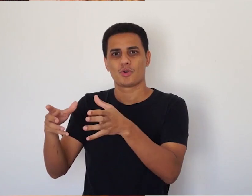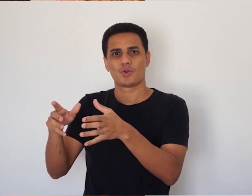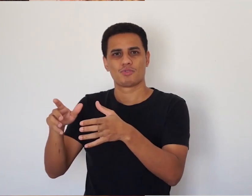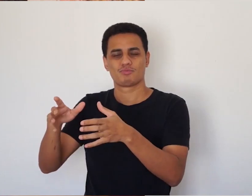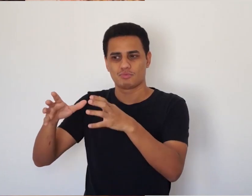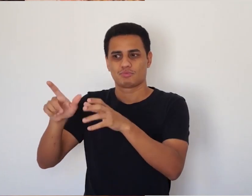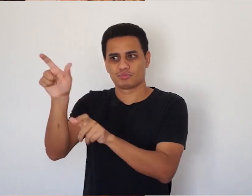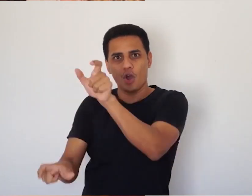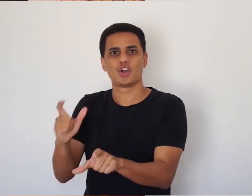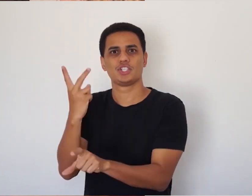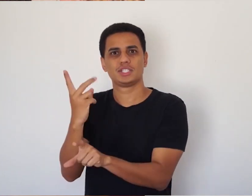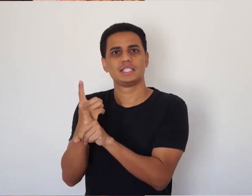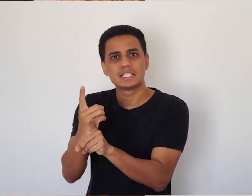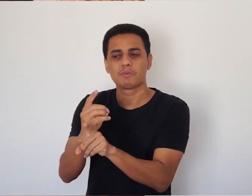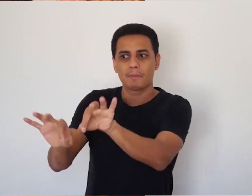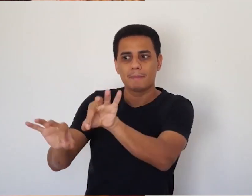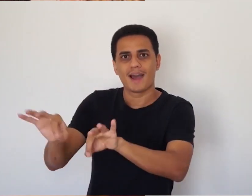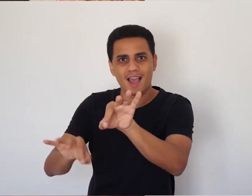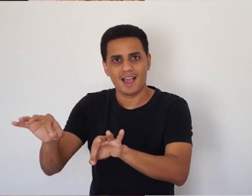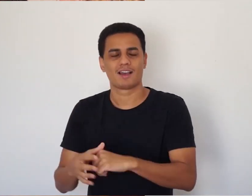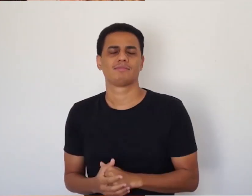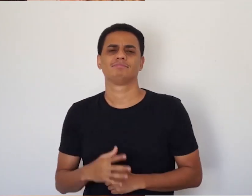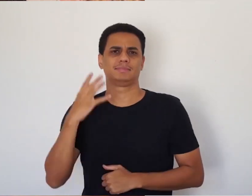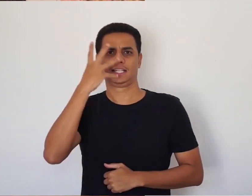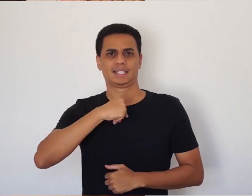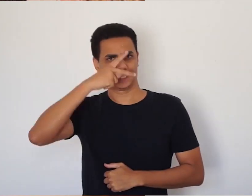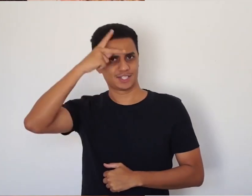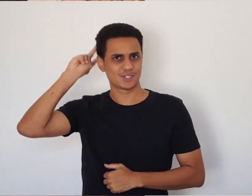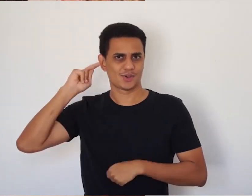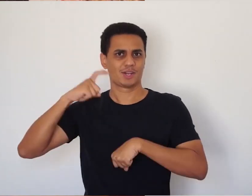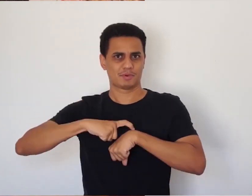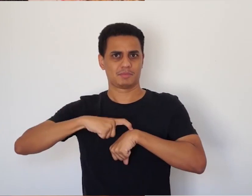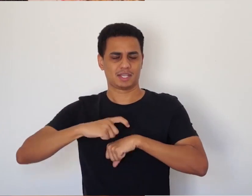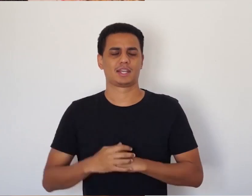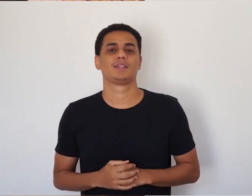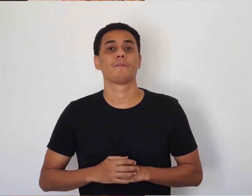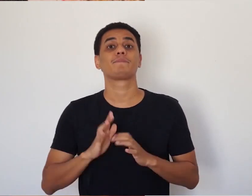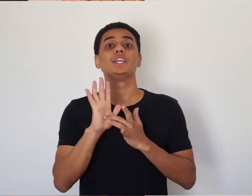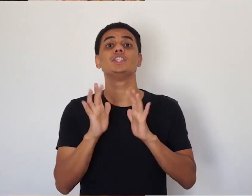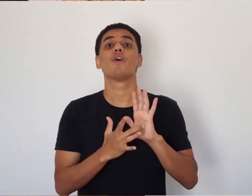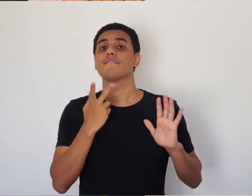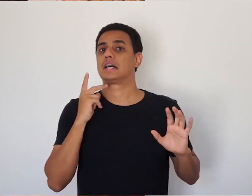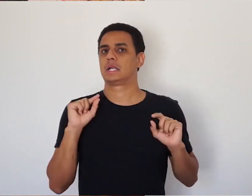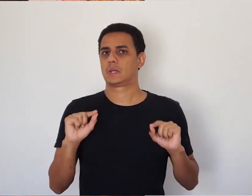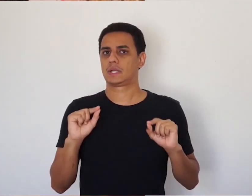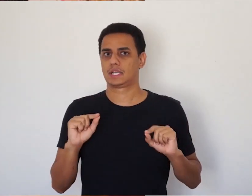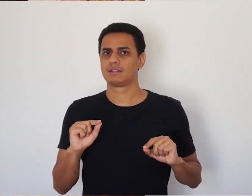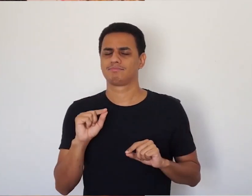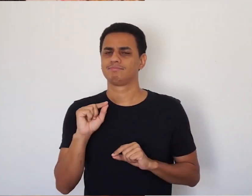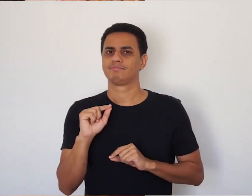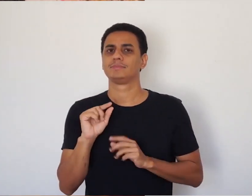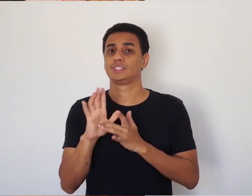refeição da Páscoa. Está lá em Lucas 22, e aí é muito bonita a história desse momento. Mas ele fala assim, eu